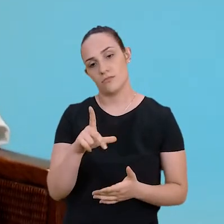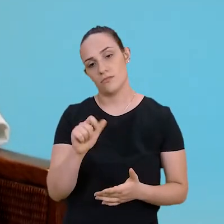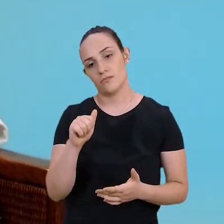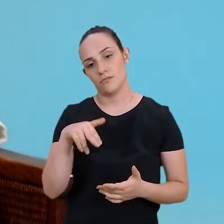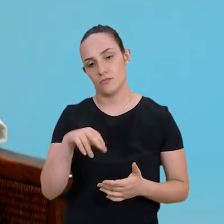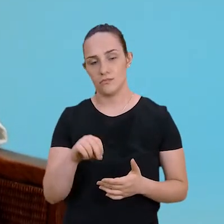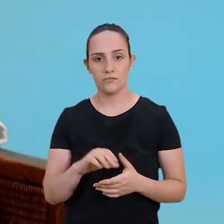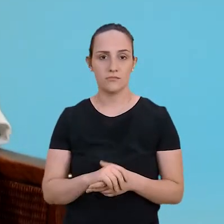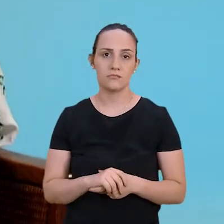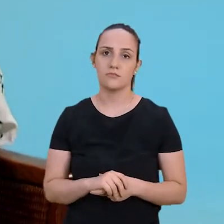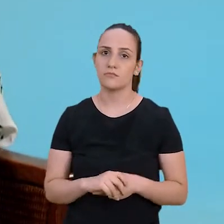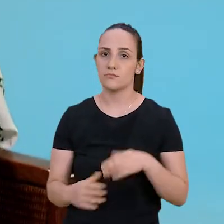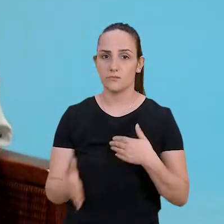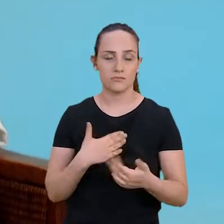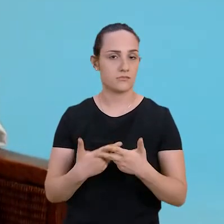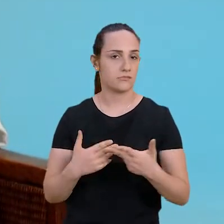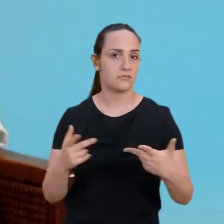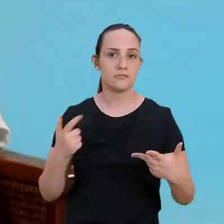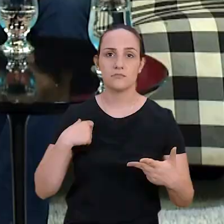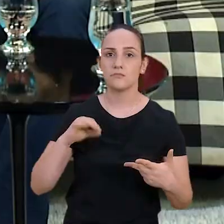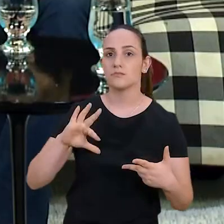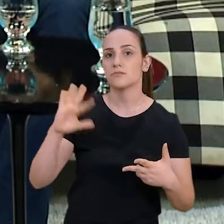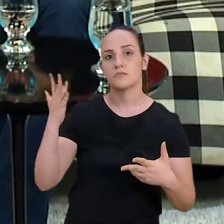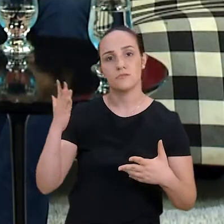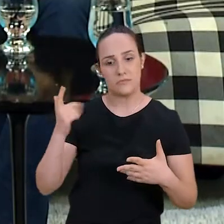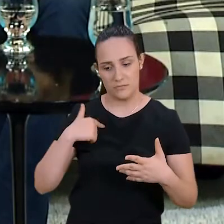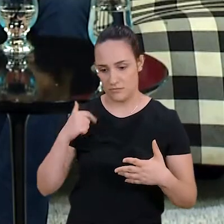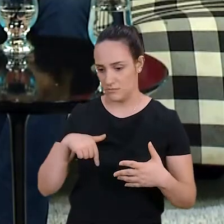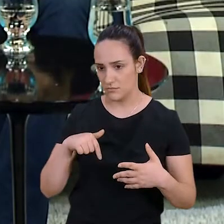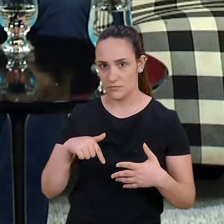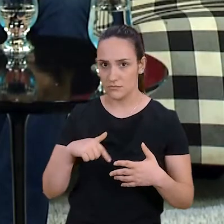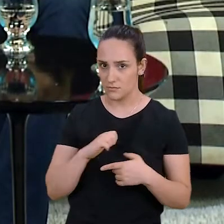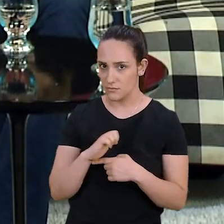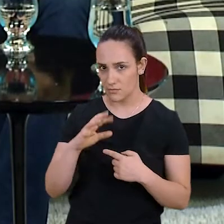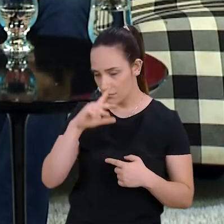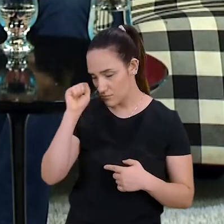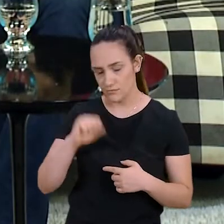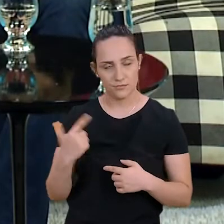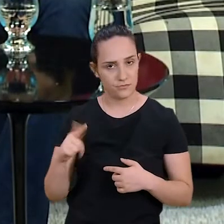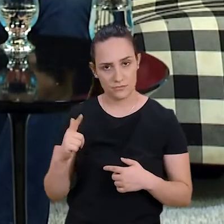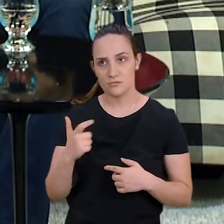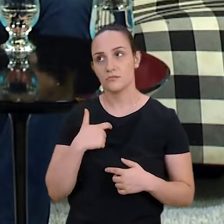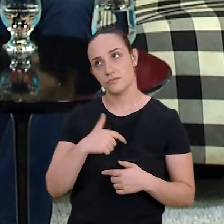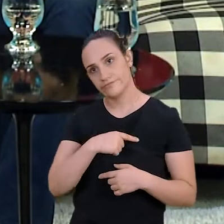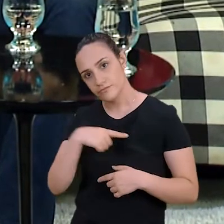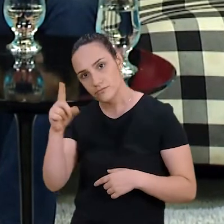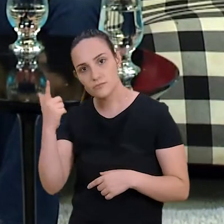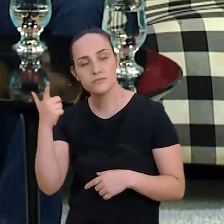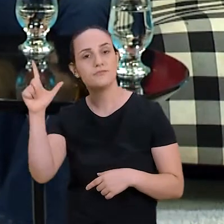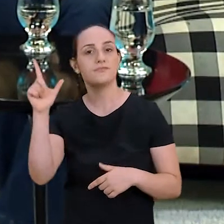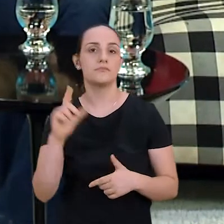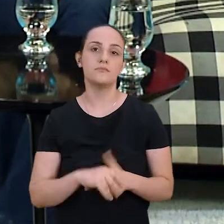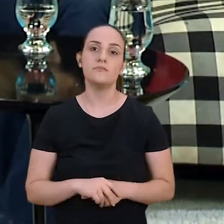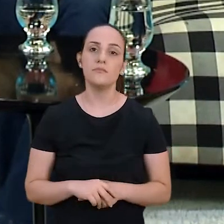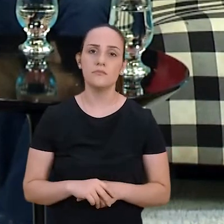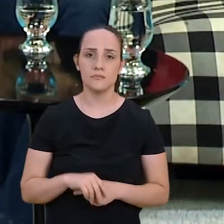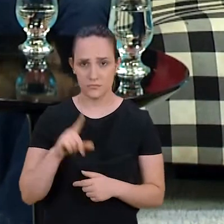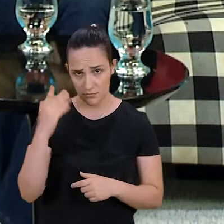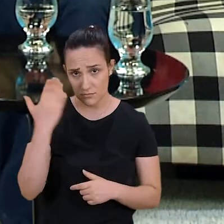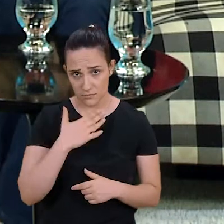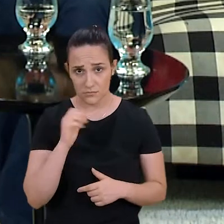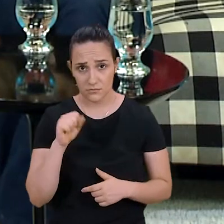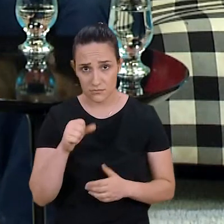assim, qualquer intercorrência eu corro para fora, porque aqui não tem o suporte que nós gostaríamos que tivesse. E